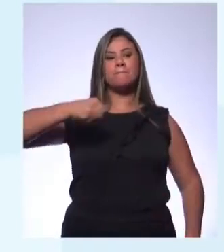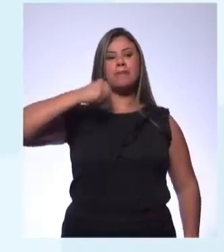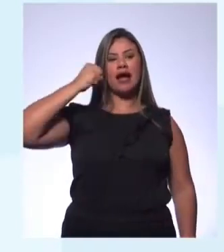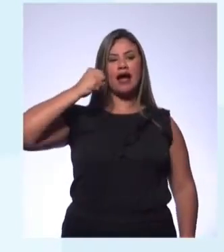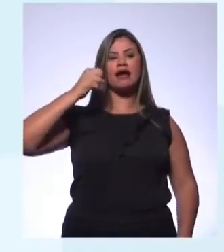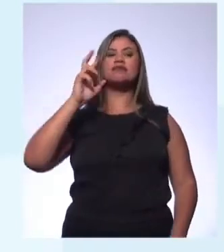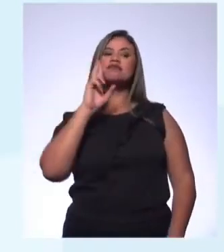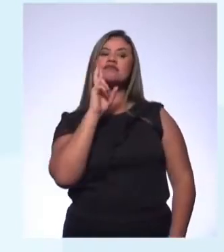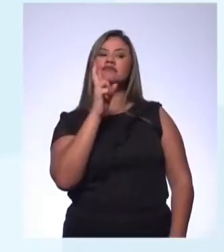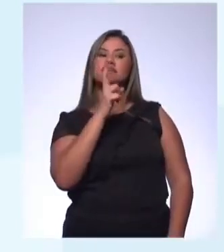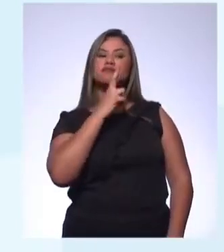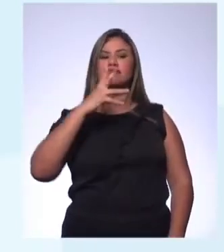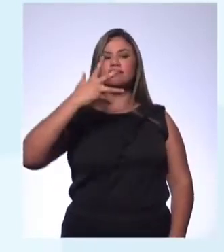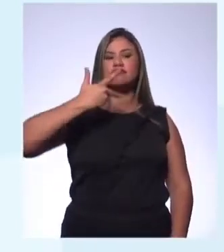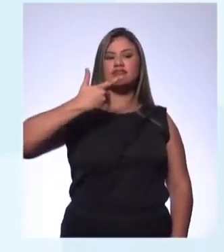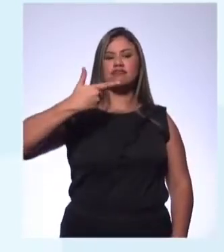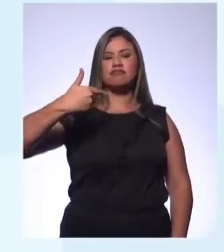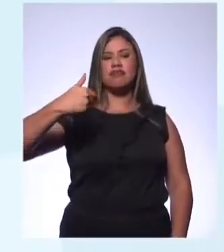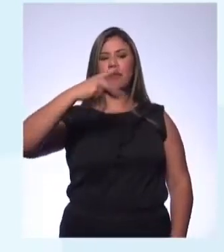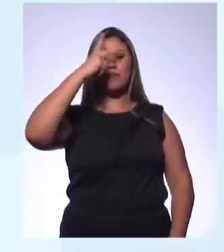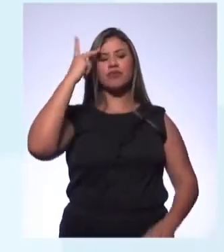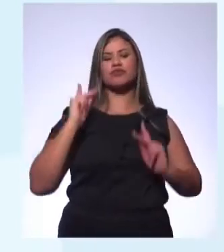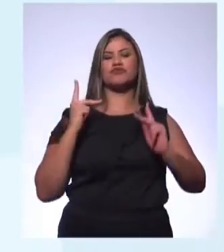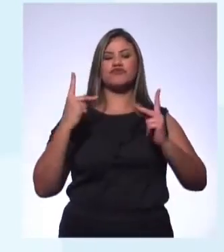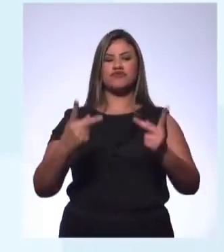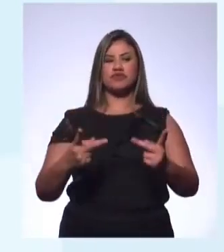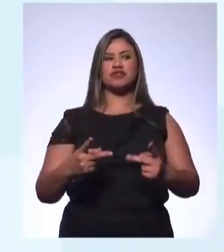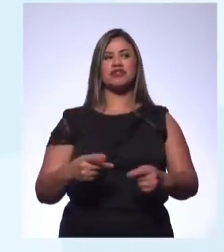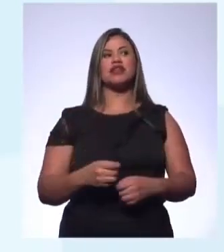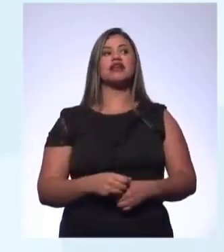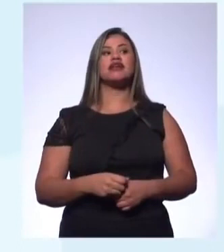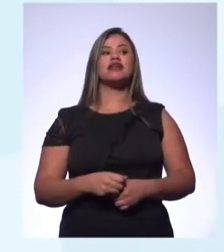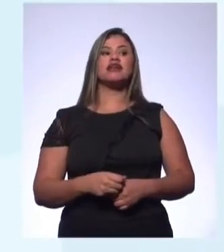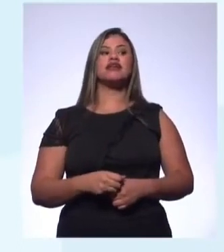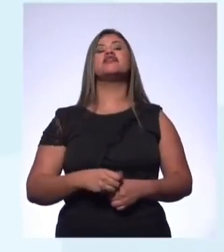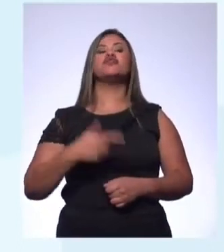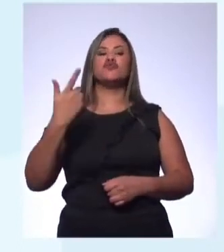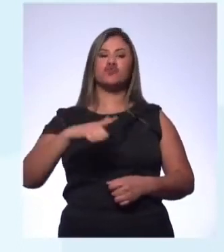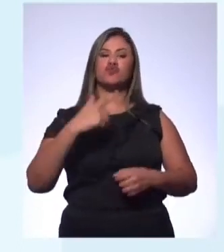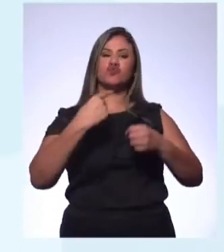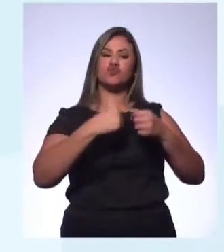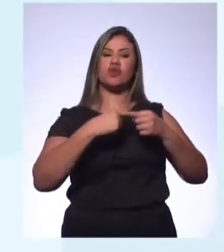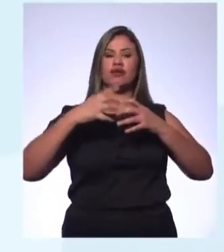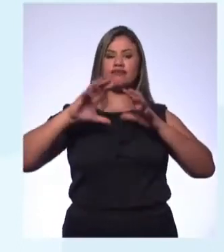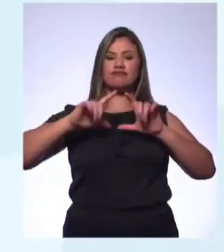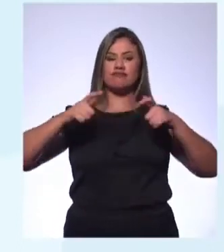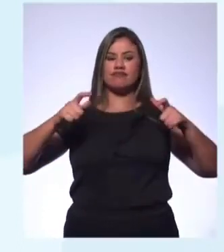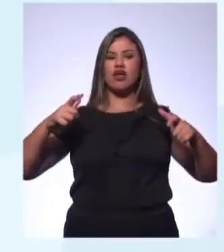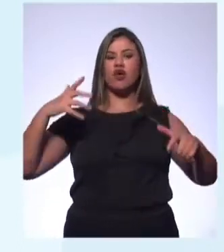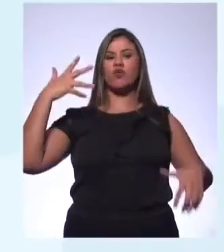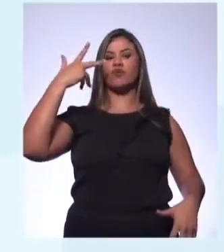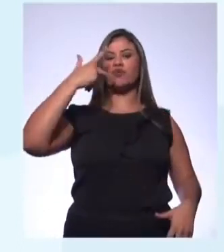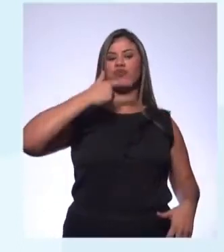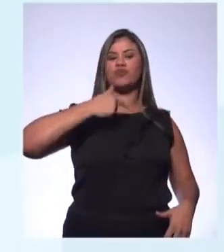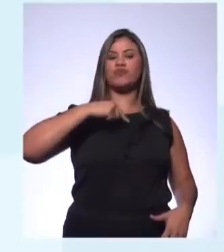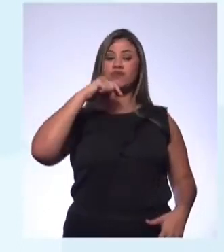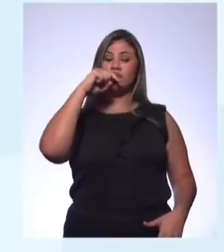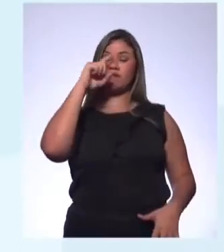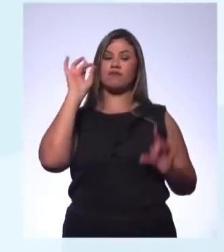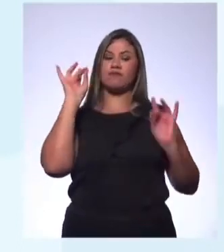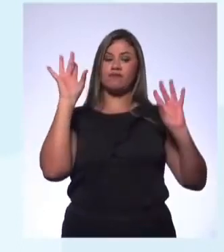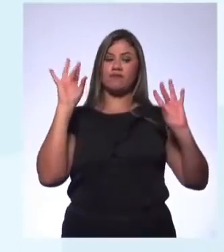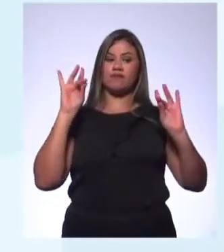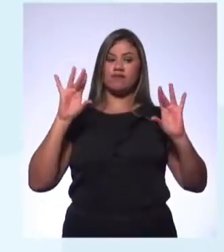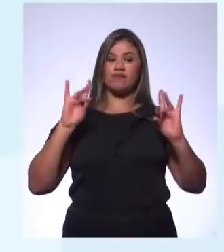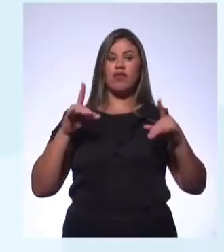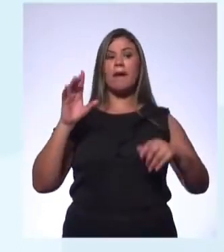restaurantes que cativam seus visitantes. Participe conosco. A cidade é grandiosa, bonita, sofisticada e repleta de